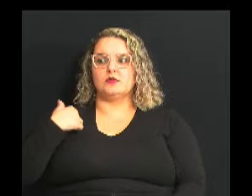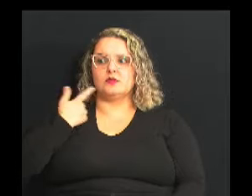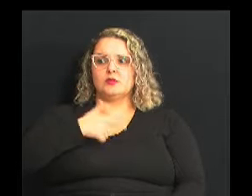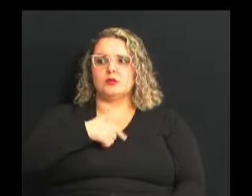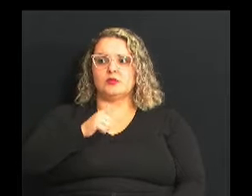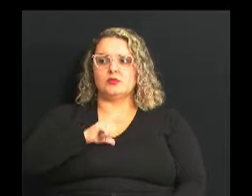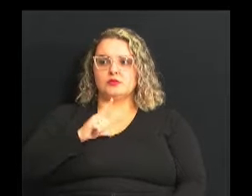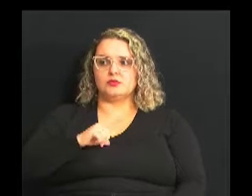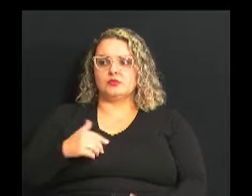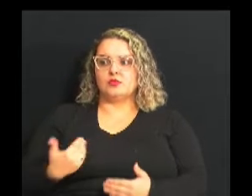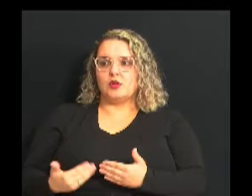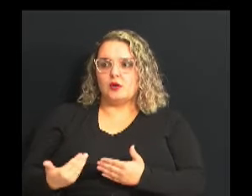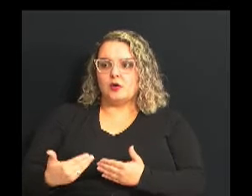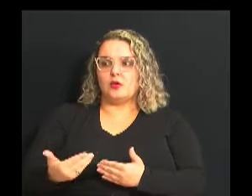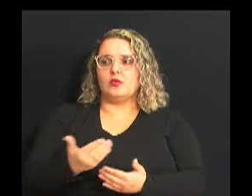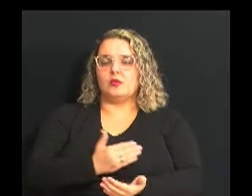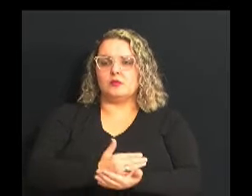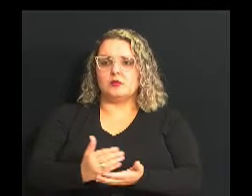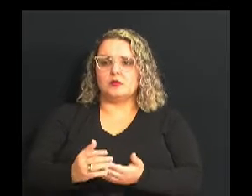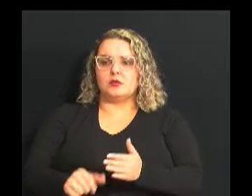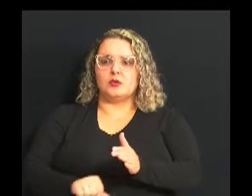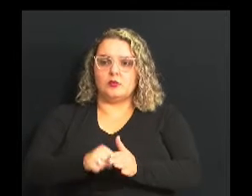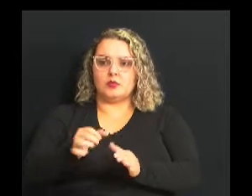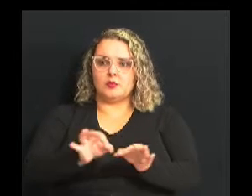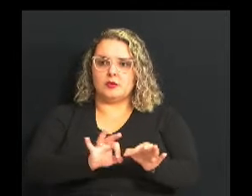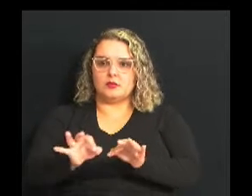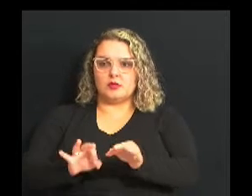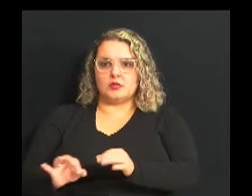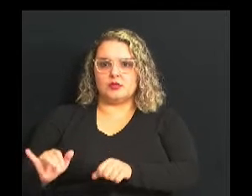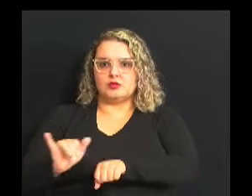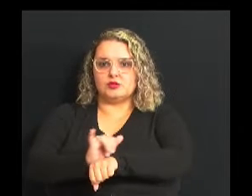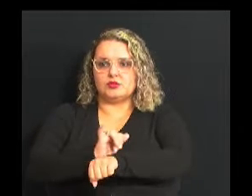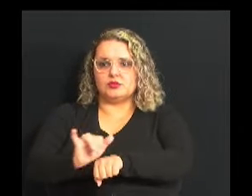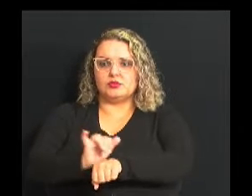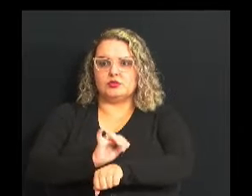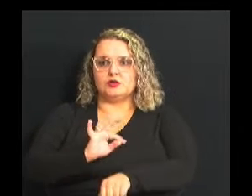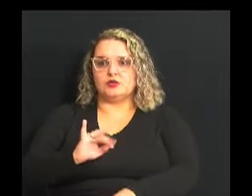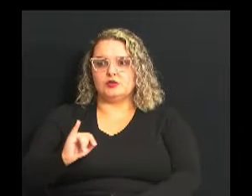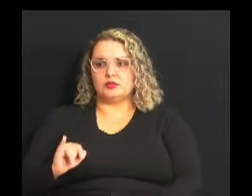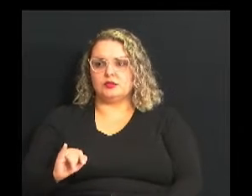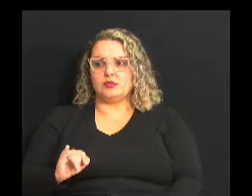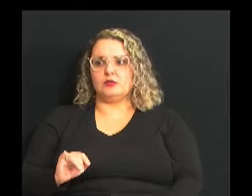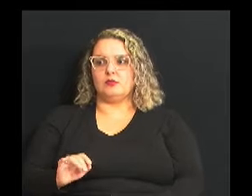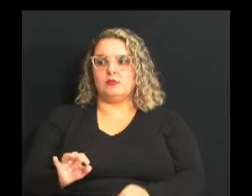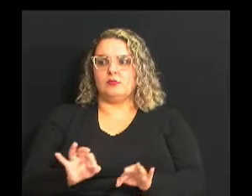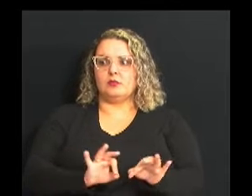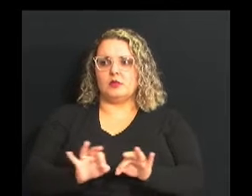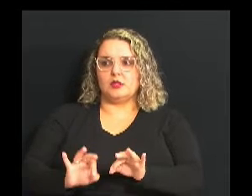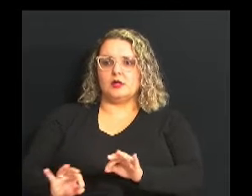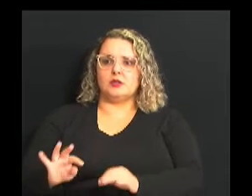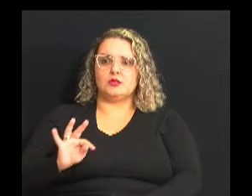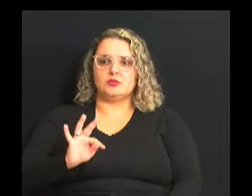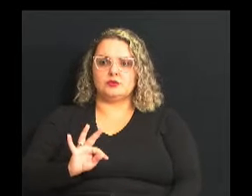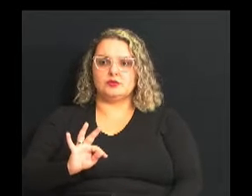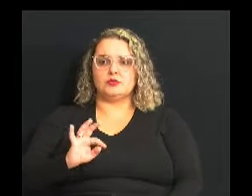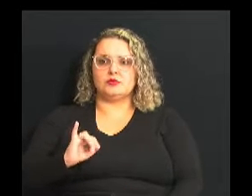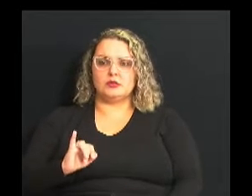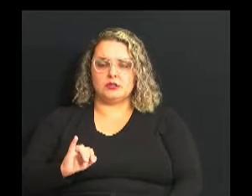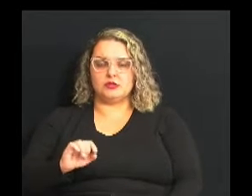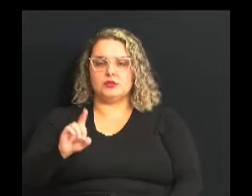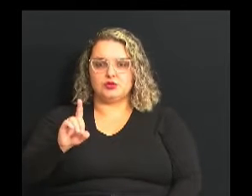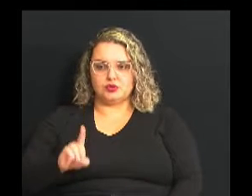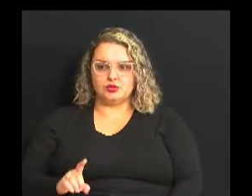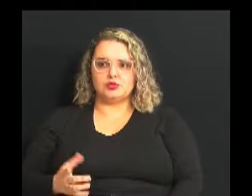nós iniciamos o primeiro planejamento estratégico TI, né? Plano diretor de TI, foi a primeira vez feito, né? E